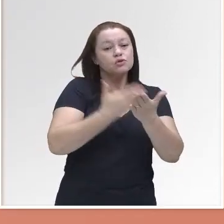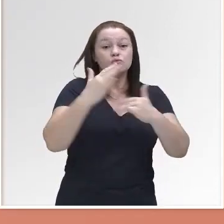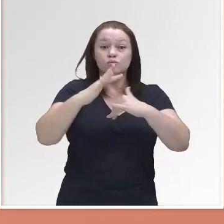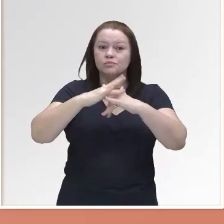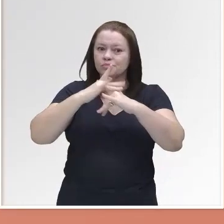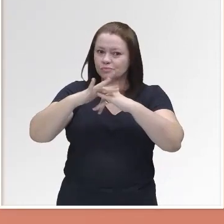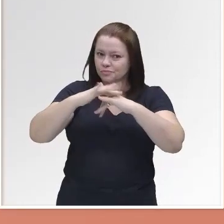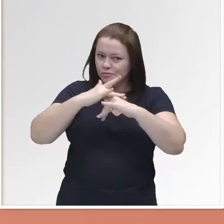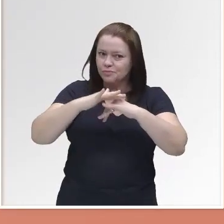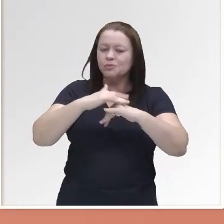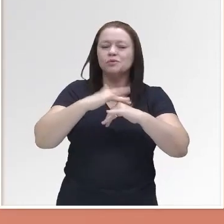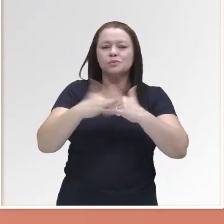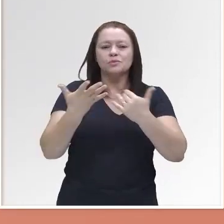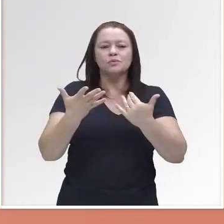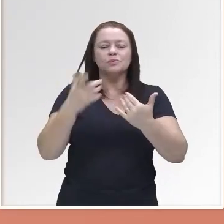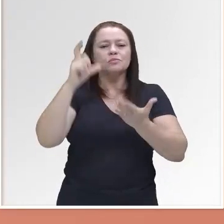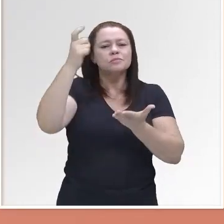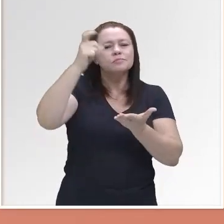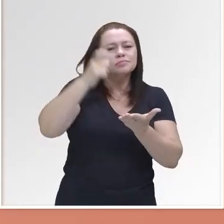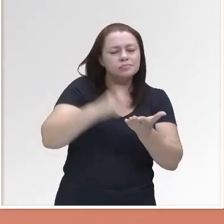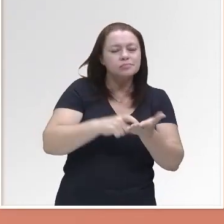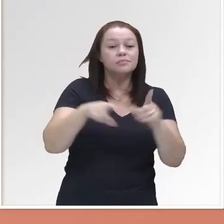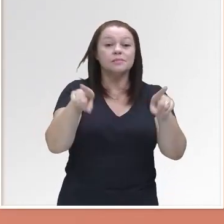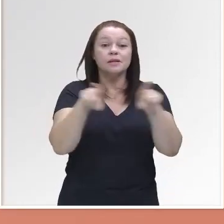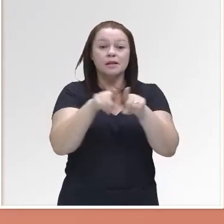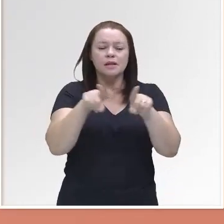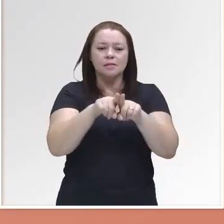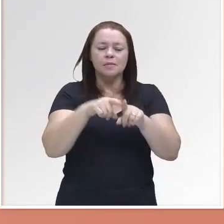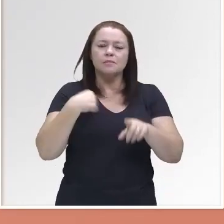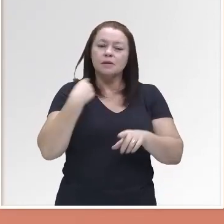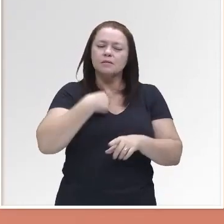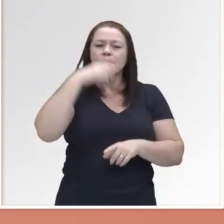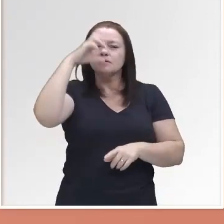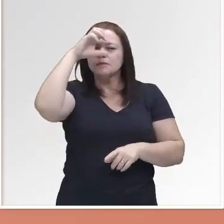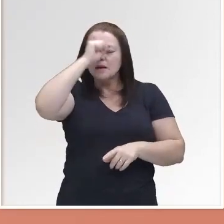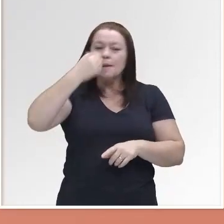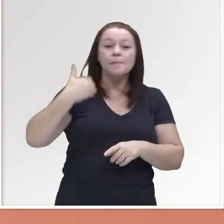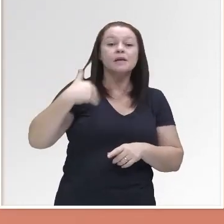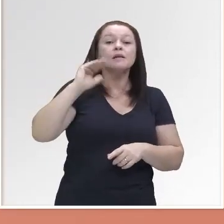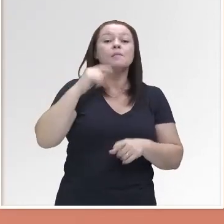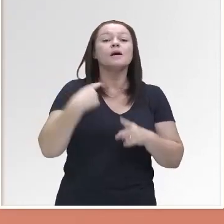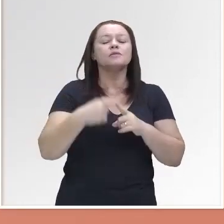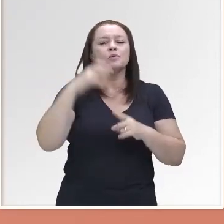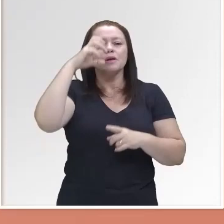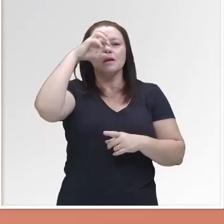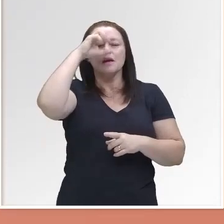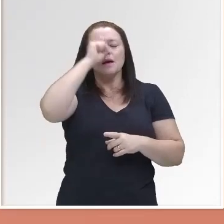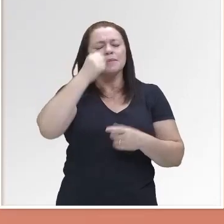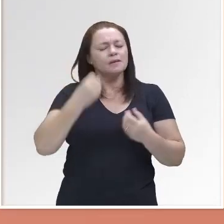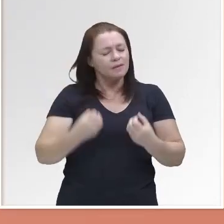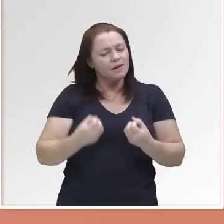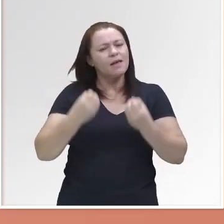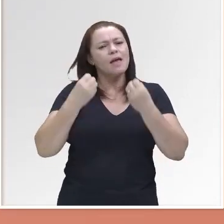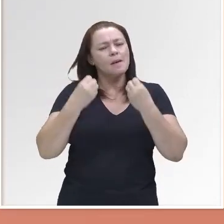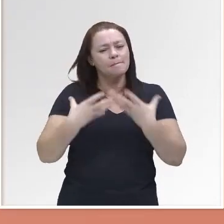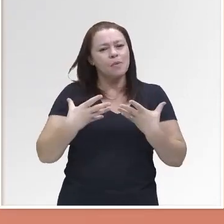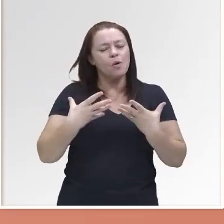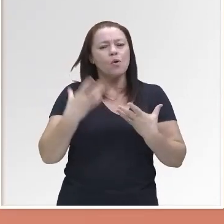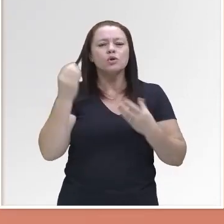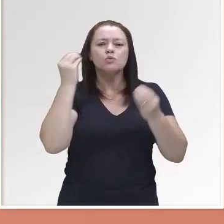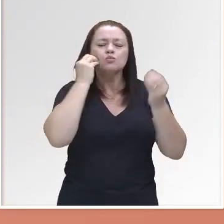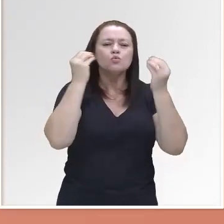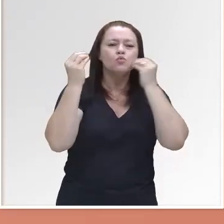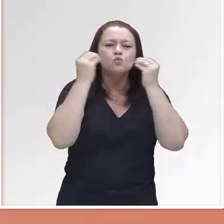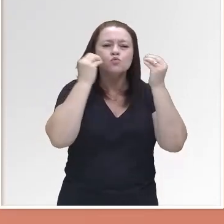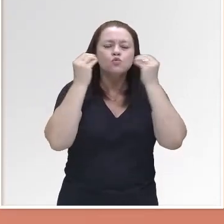YouTube, pelos aplicativos, para que a gente sempre aprenda mais, porque aprender sempre é muito bom. Um beijinho no coração de